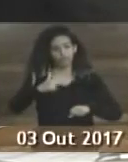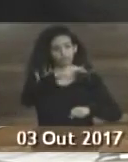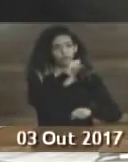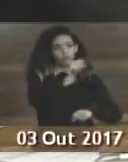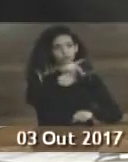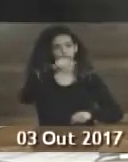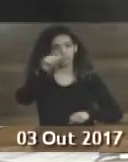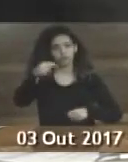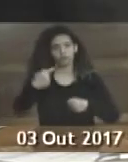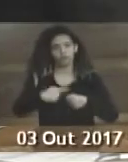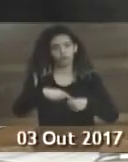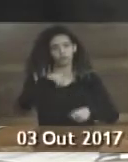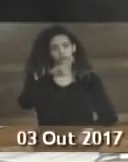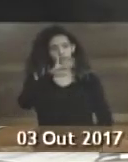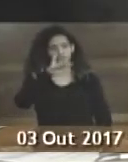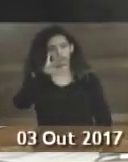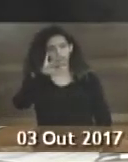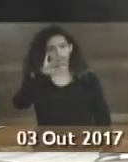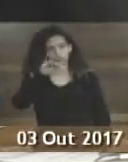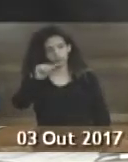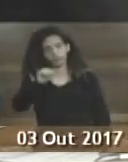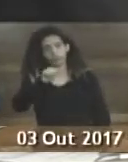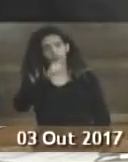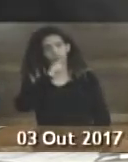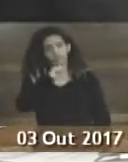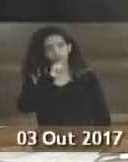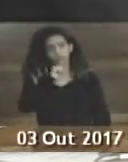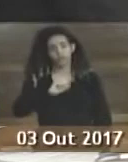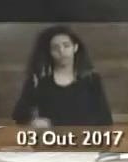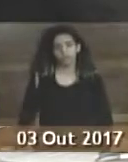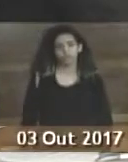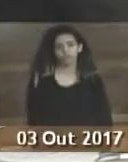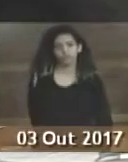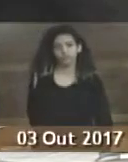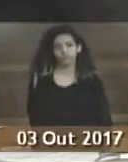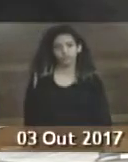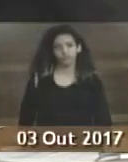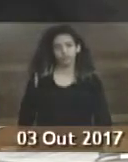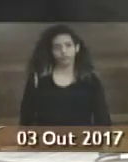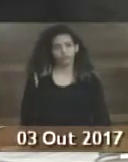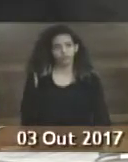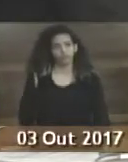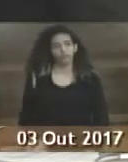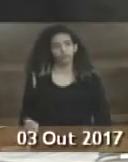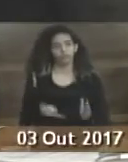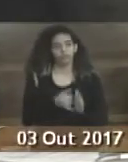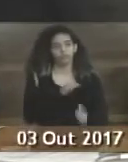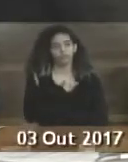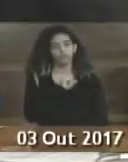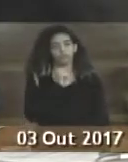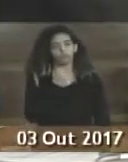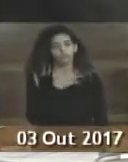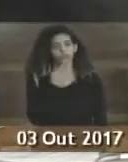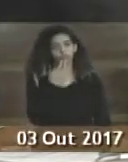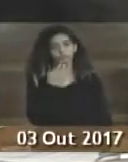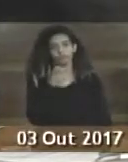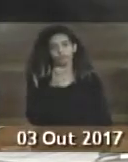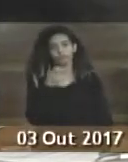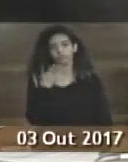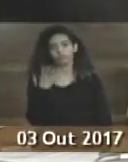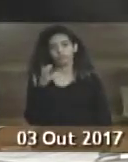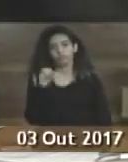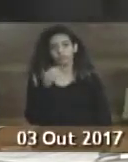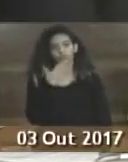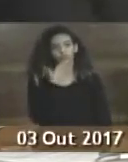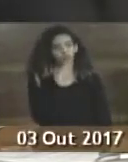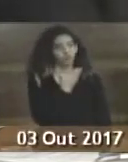Velha, na Avenida Vereador Benedito Adelino, bairro Vila Velha. Indicação número 4.589/17, indicando ao prefeito